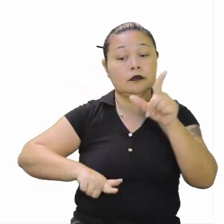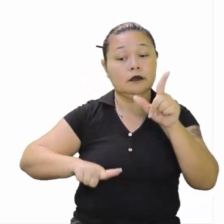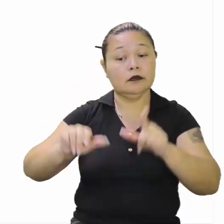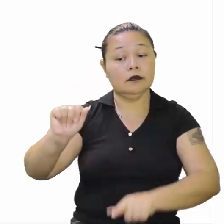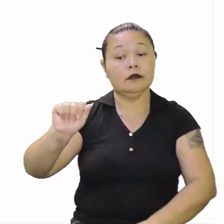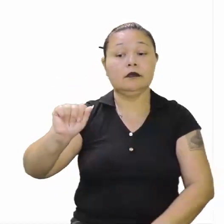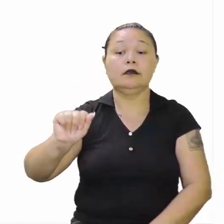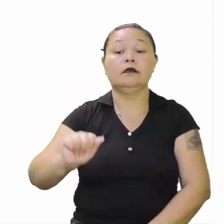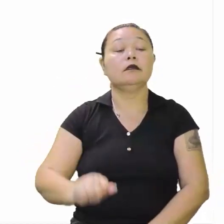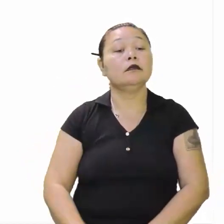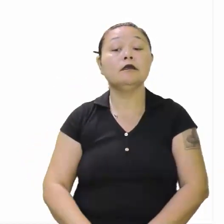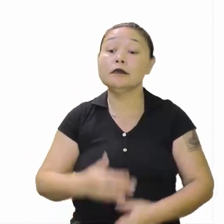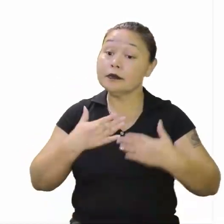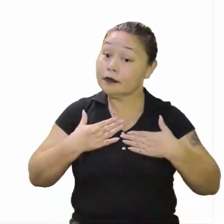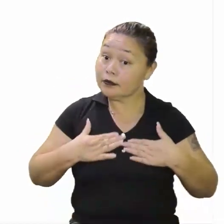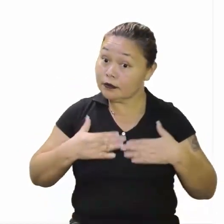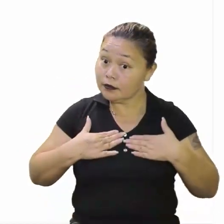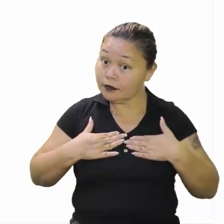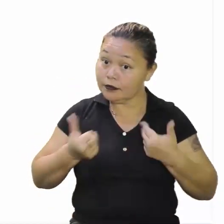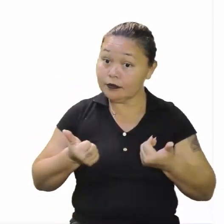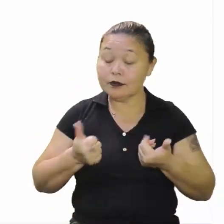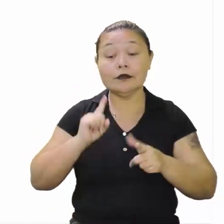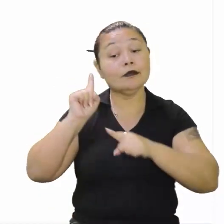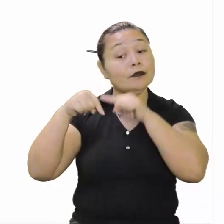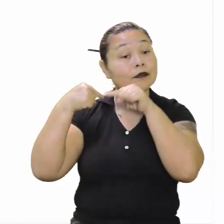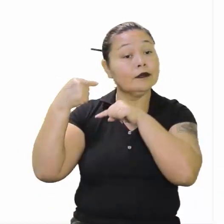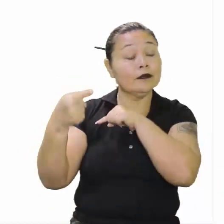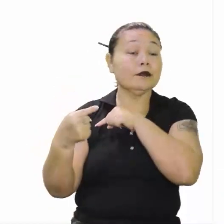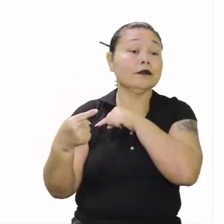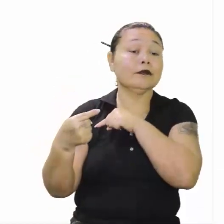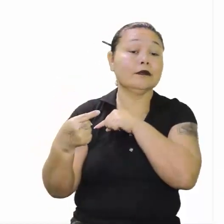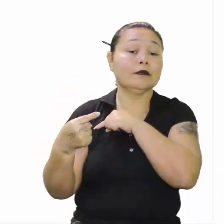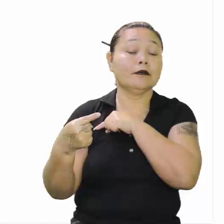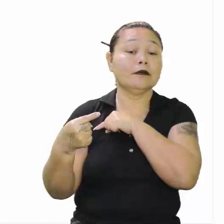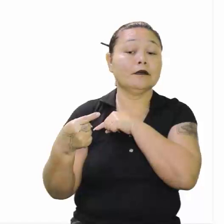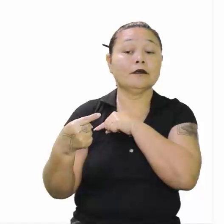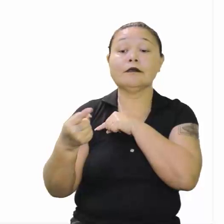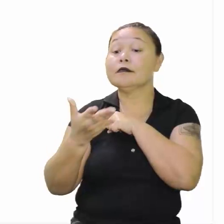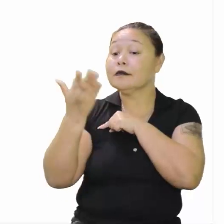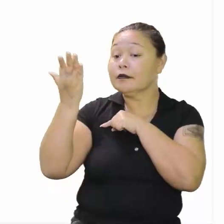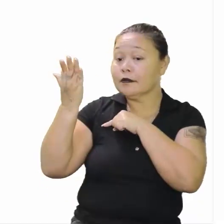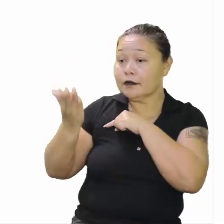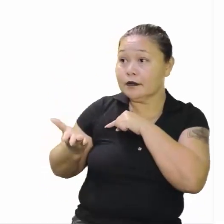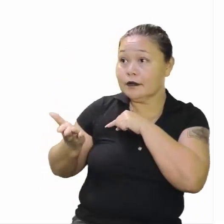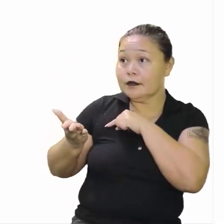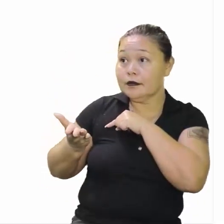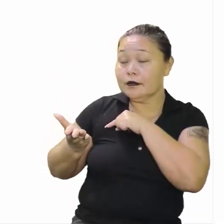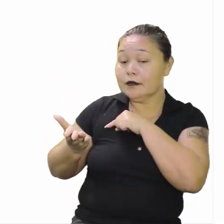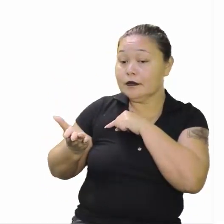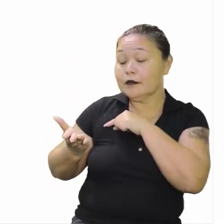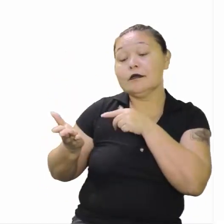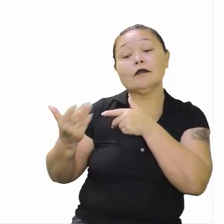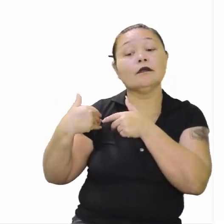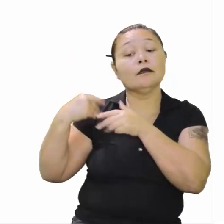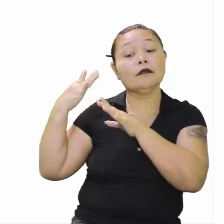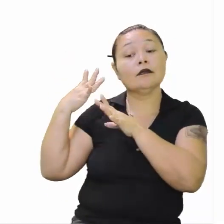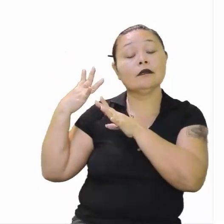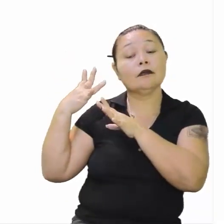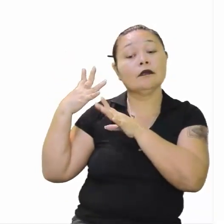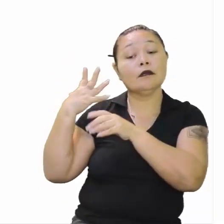A. Tranquilo? E na sequência agora, vamos para